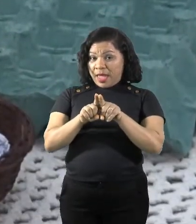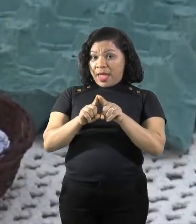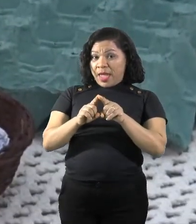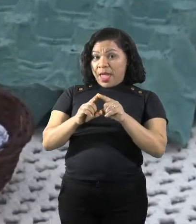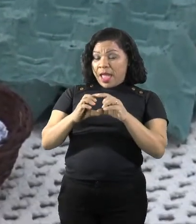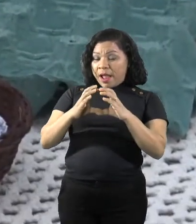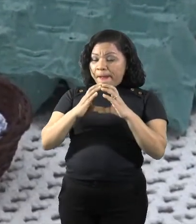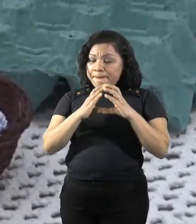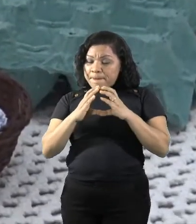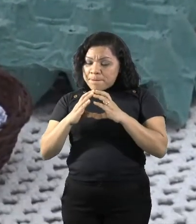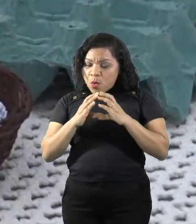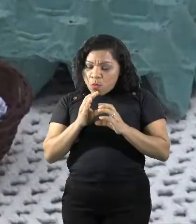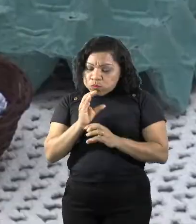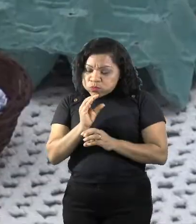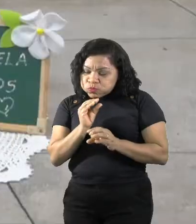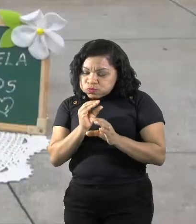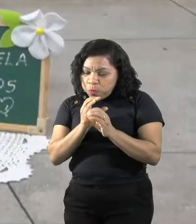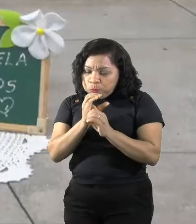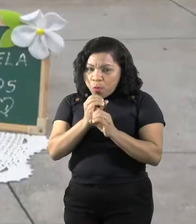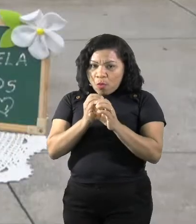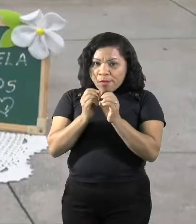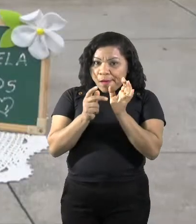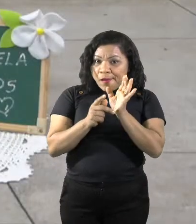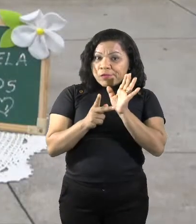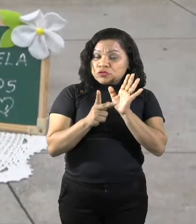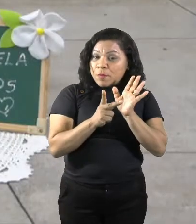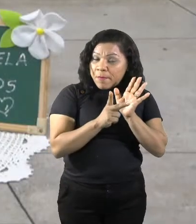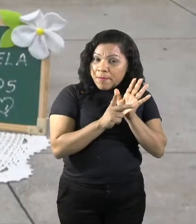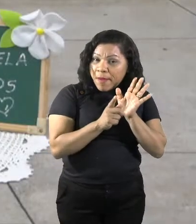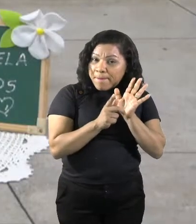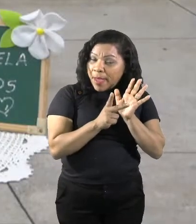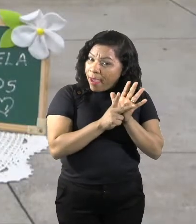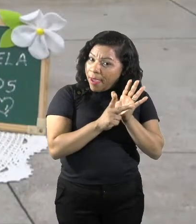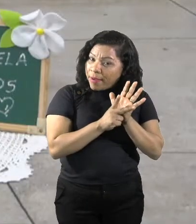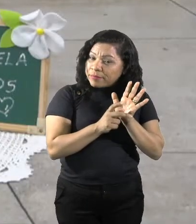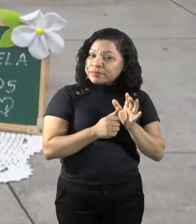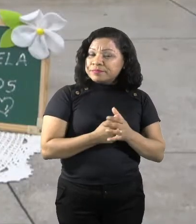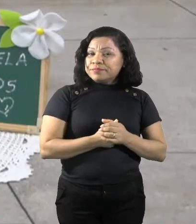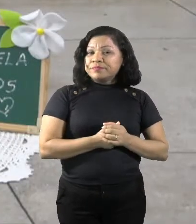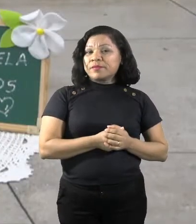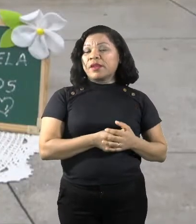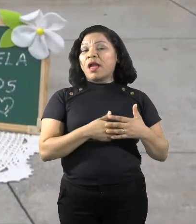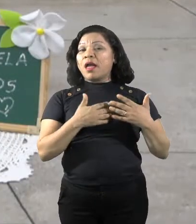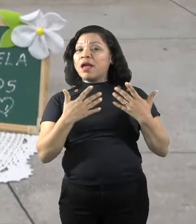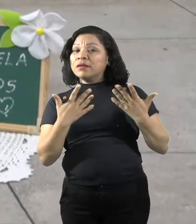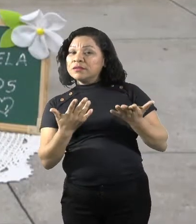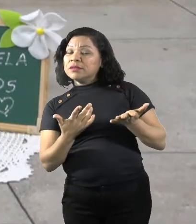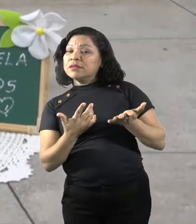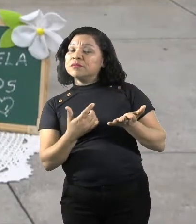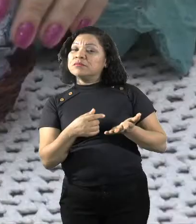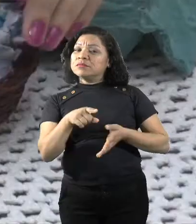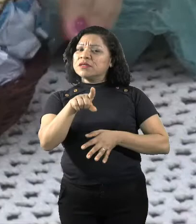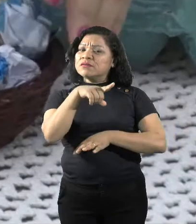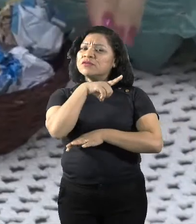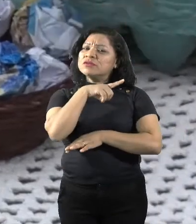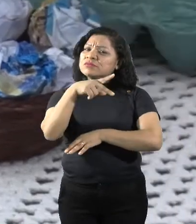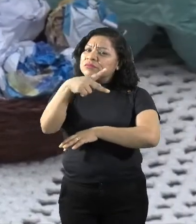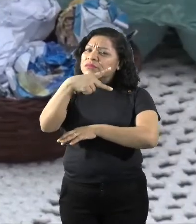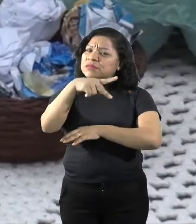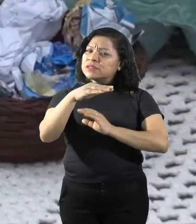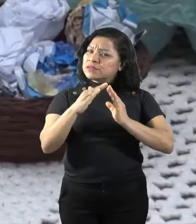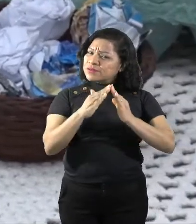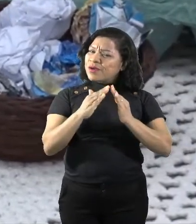ser de revista, jornais, o papel que você tiver aí na sua casa, tá bem, família? Nós temos